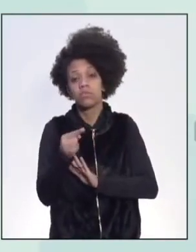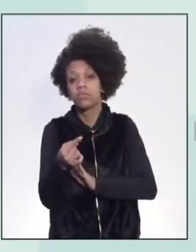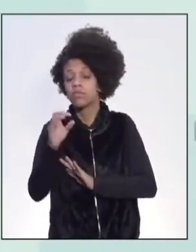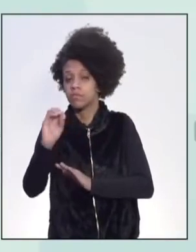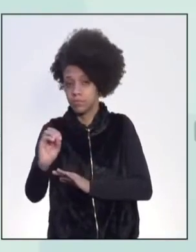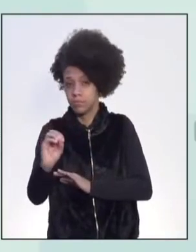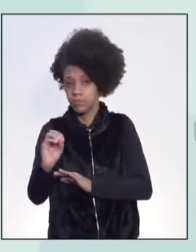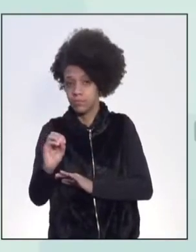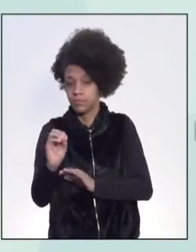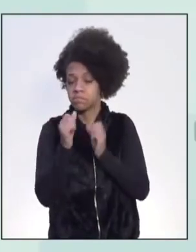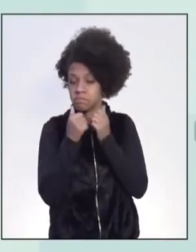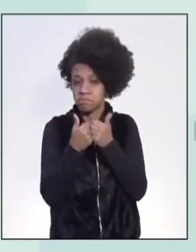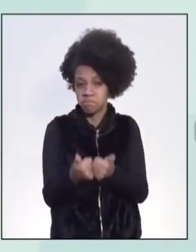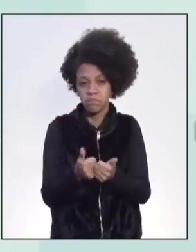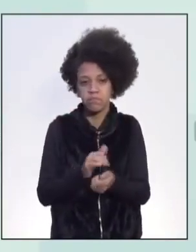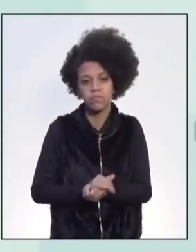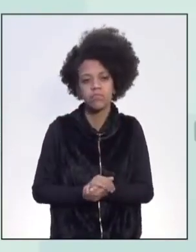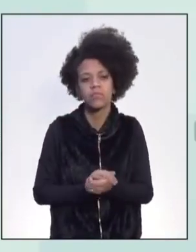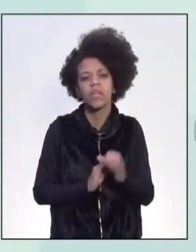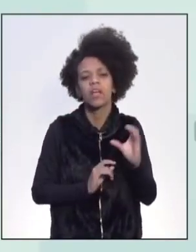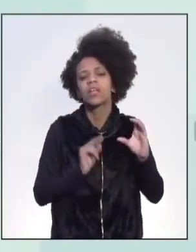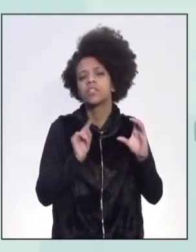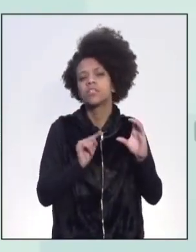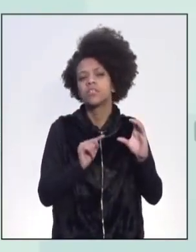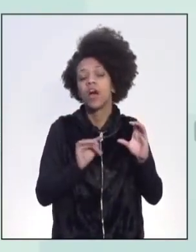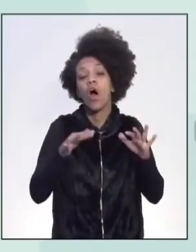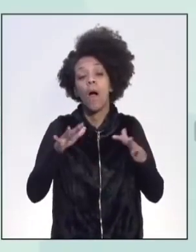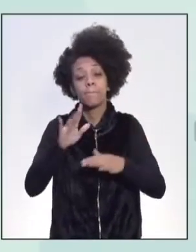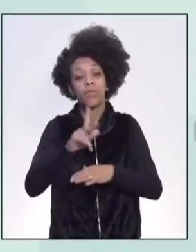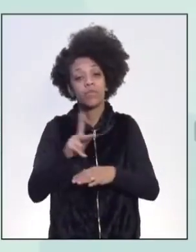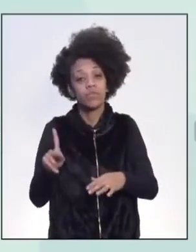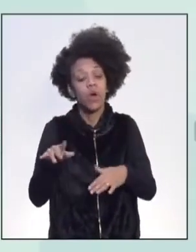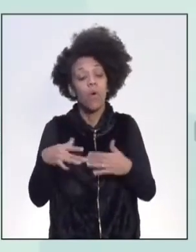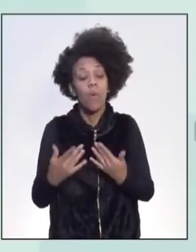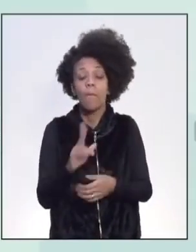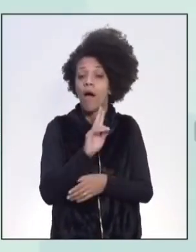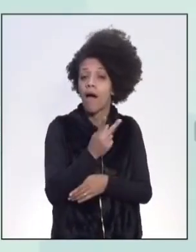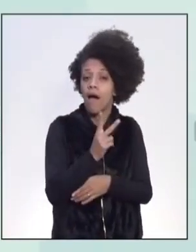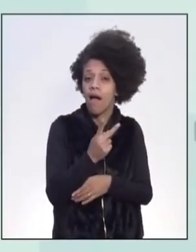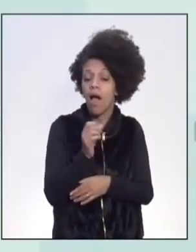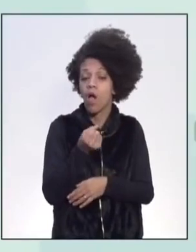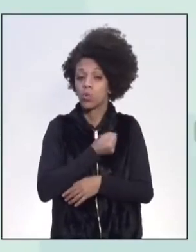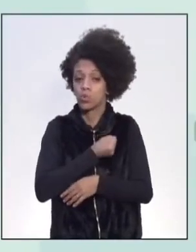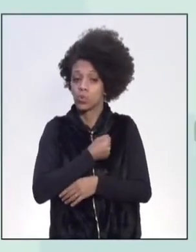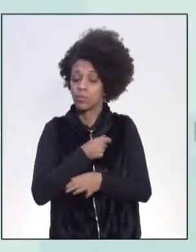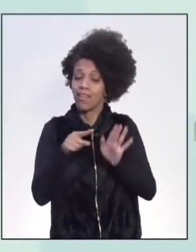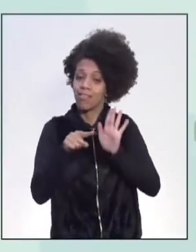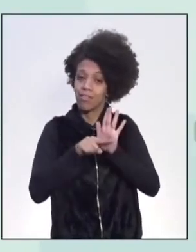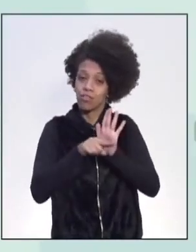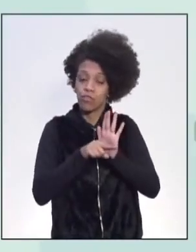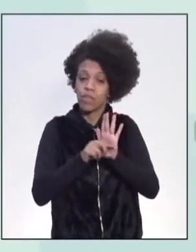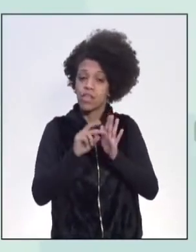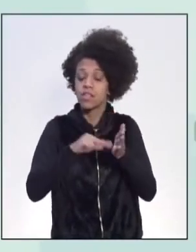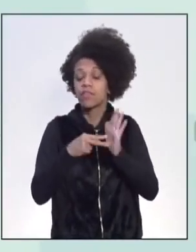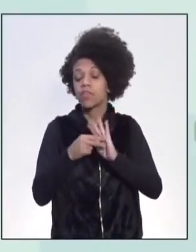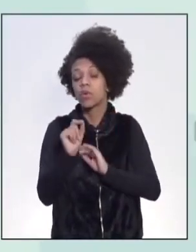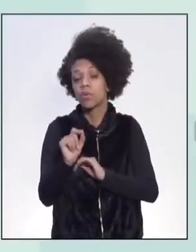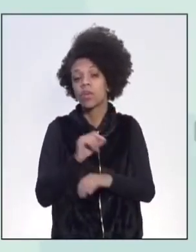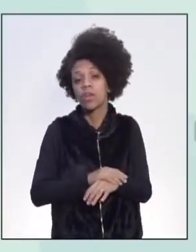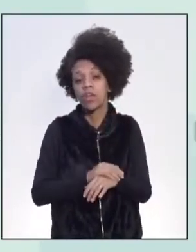0. Muito bom. E o deslocamento? Olha, professora, como o meu H é um número negativo, significa o